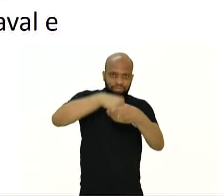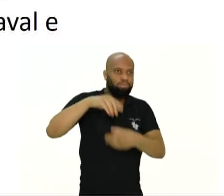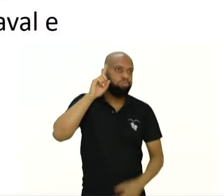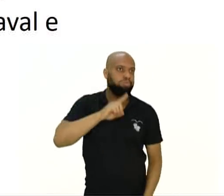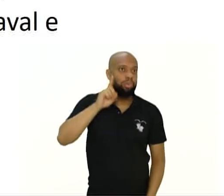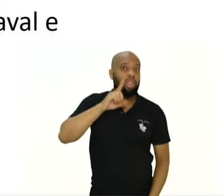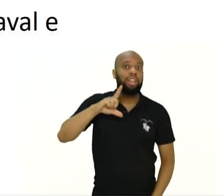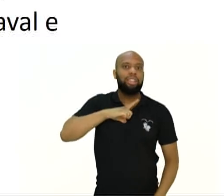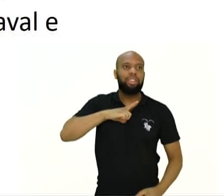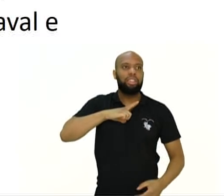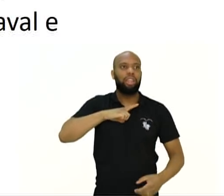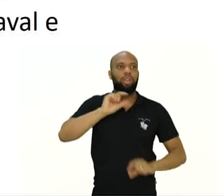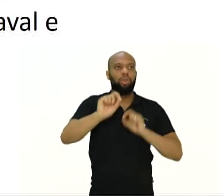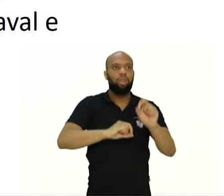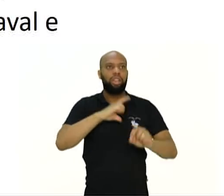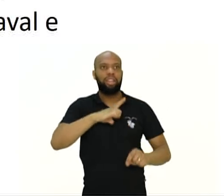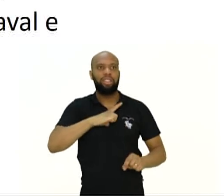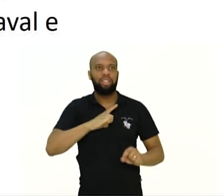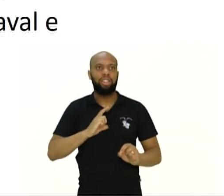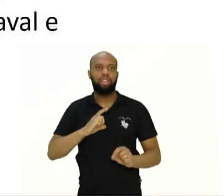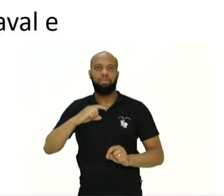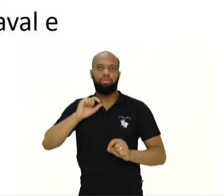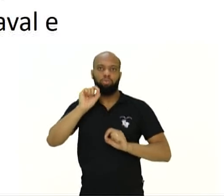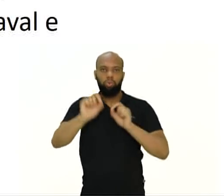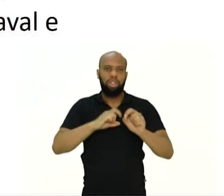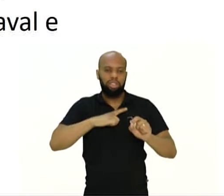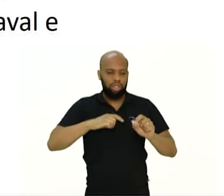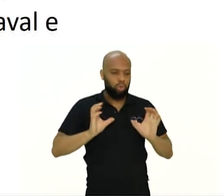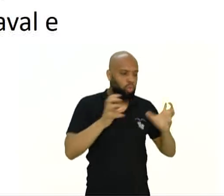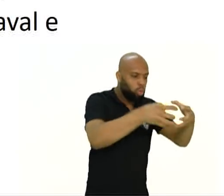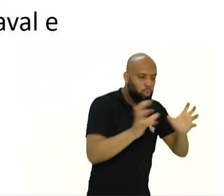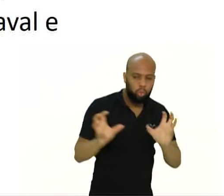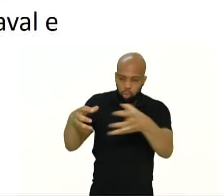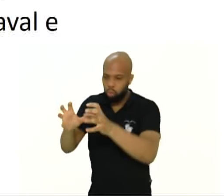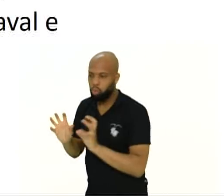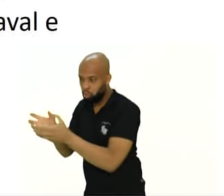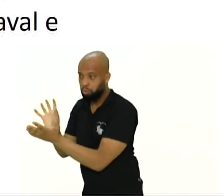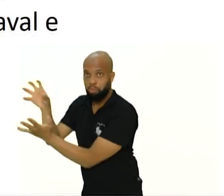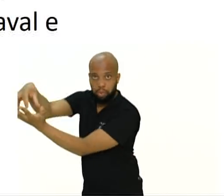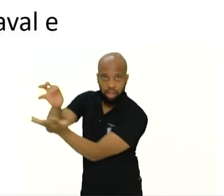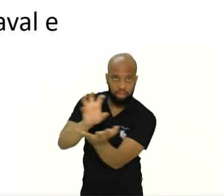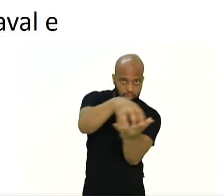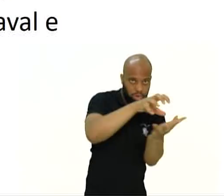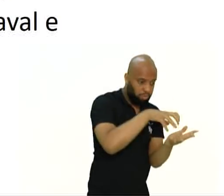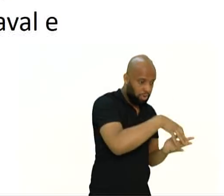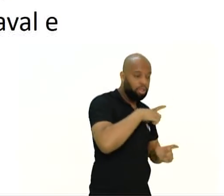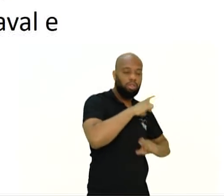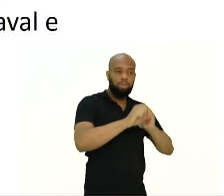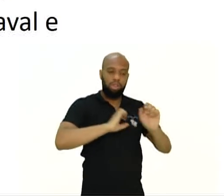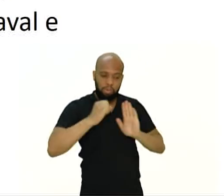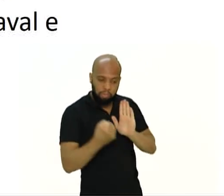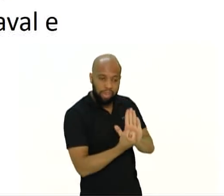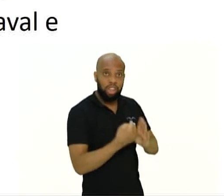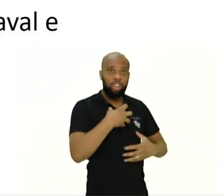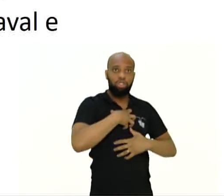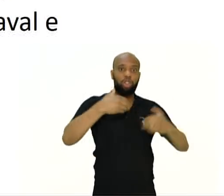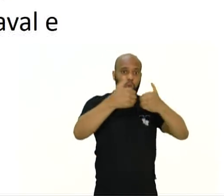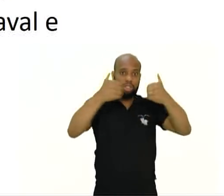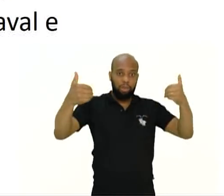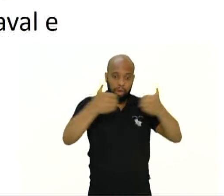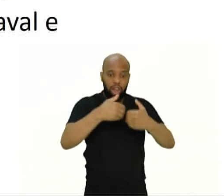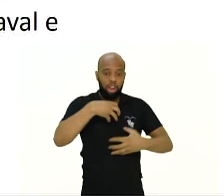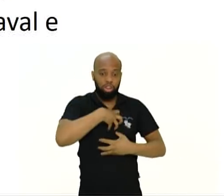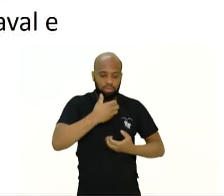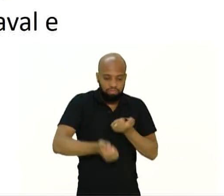é dividida em belts, em cinturões, né, agrícolas, marcada pelo zoneamento da